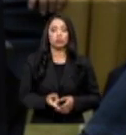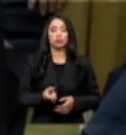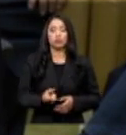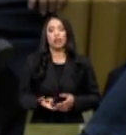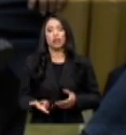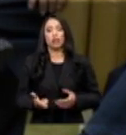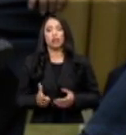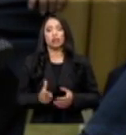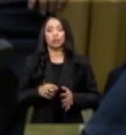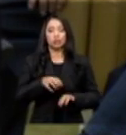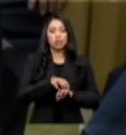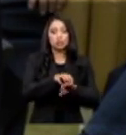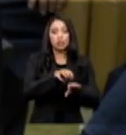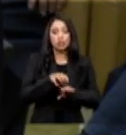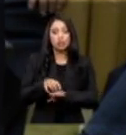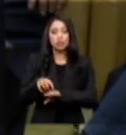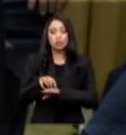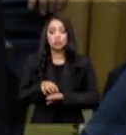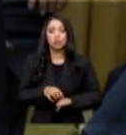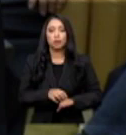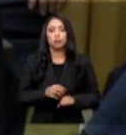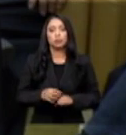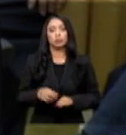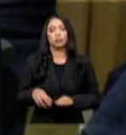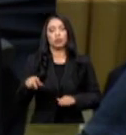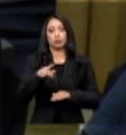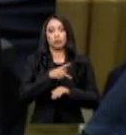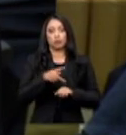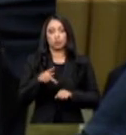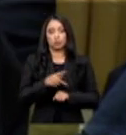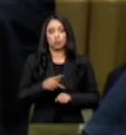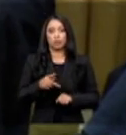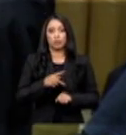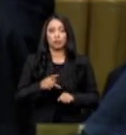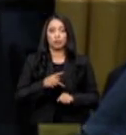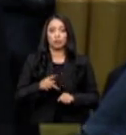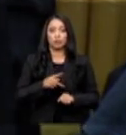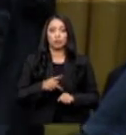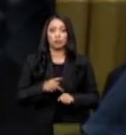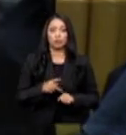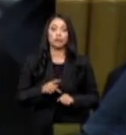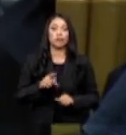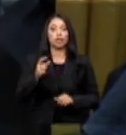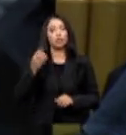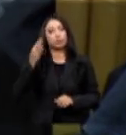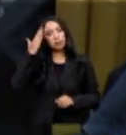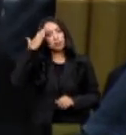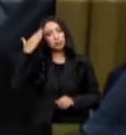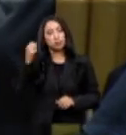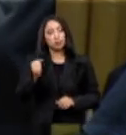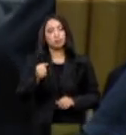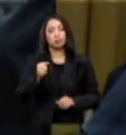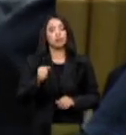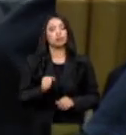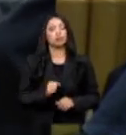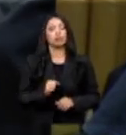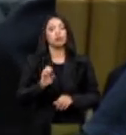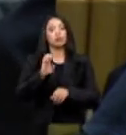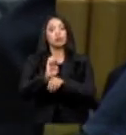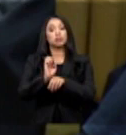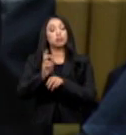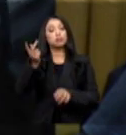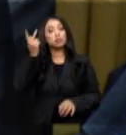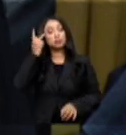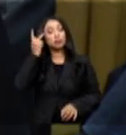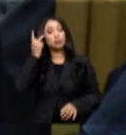logístico, do setor de transportes nacional, é que o Estado de São Paulo acredita na